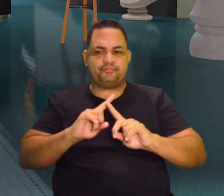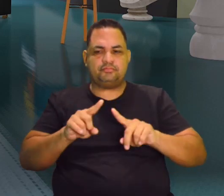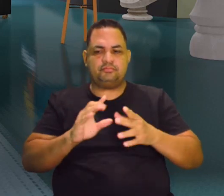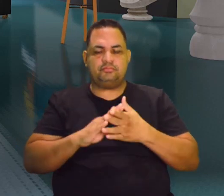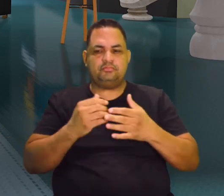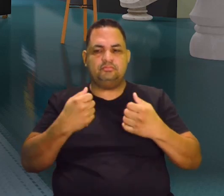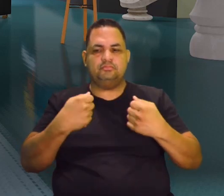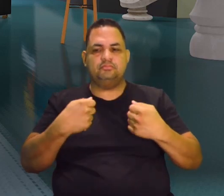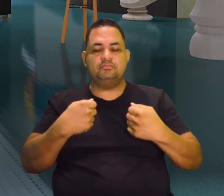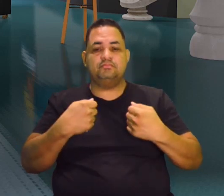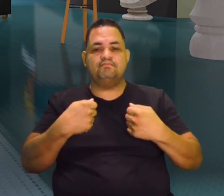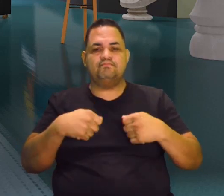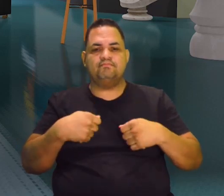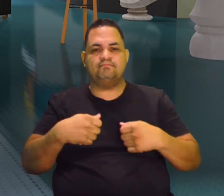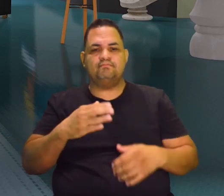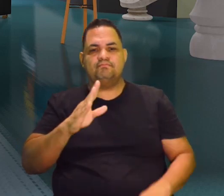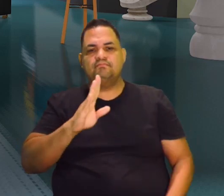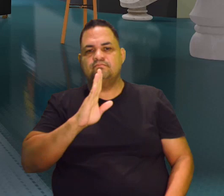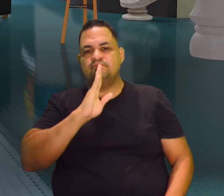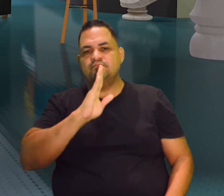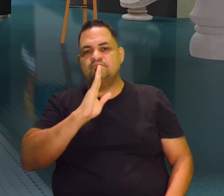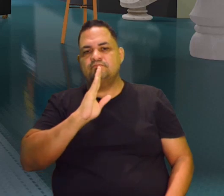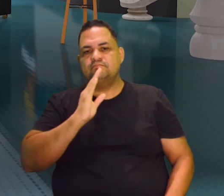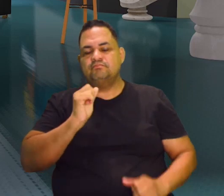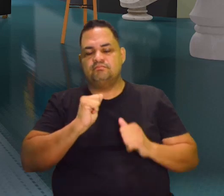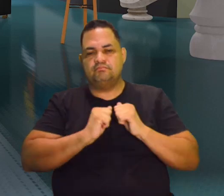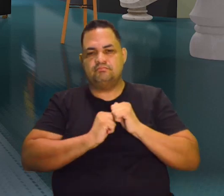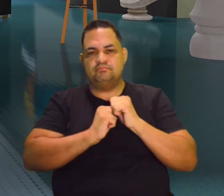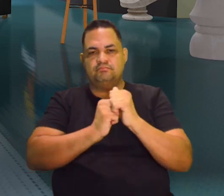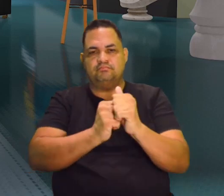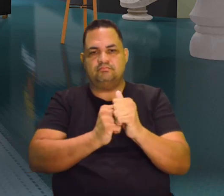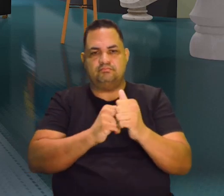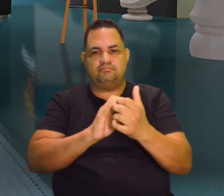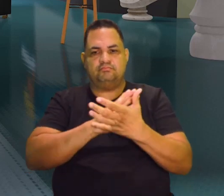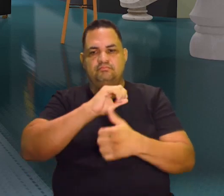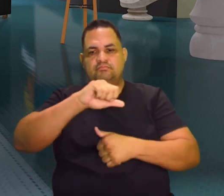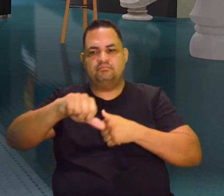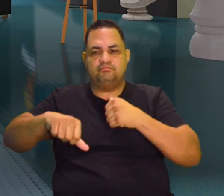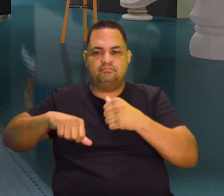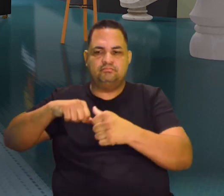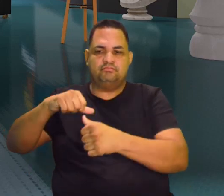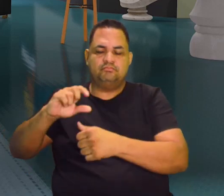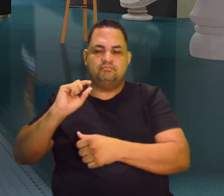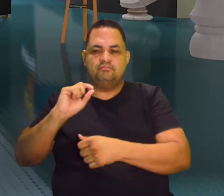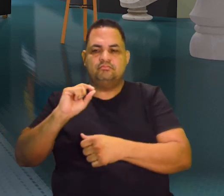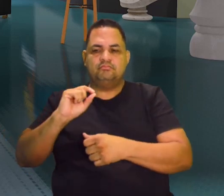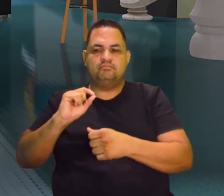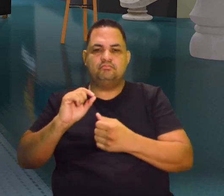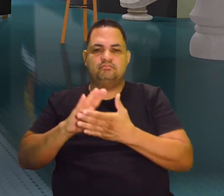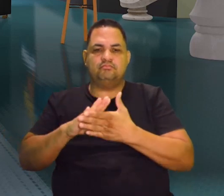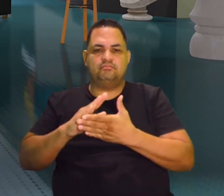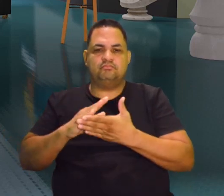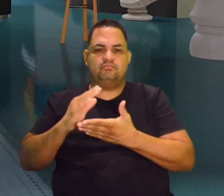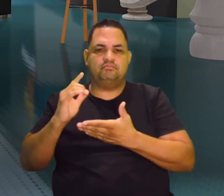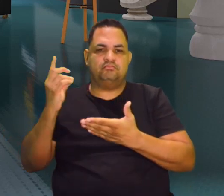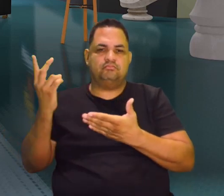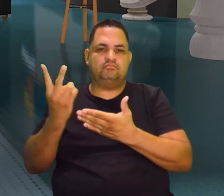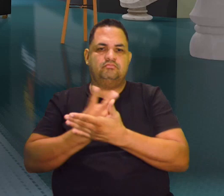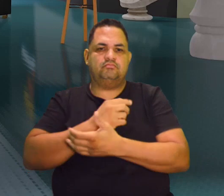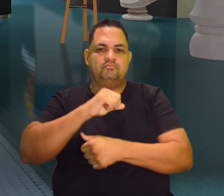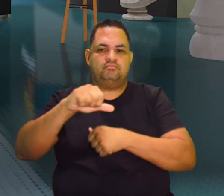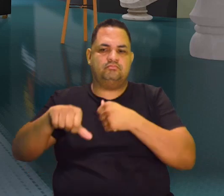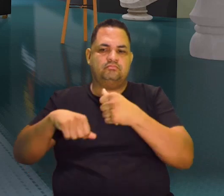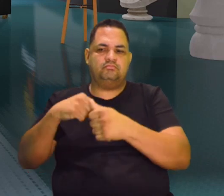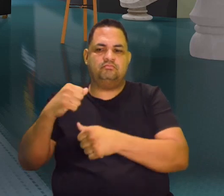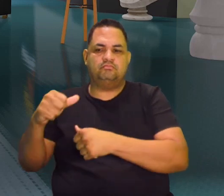precisam conhecer para poder acompanhar aí as mudanças dos estilos que vêm ocorrendo aí nas